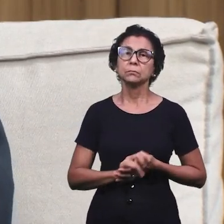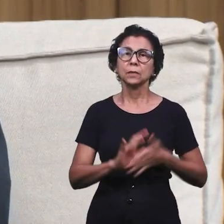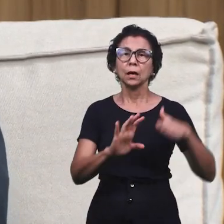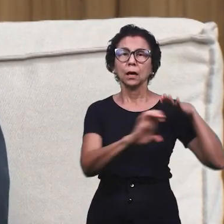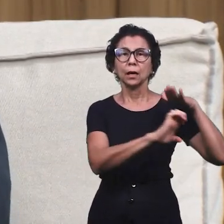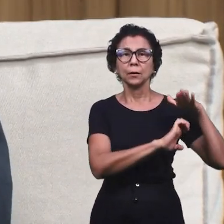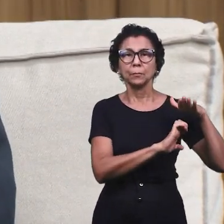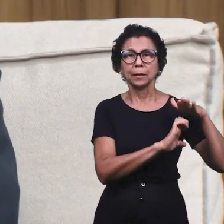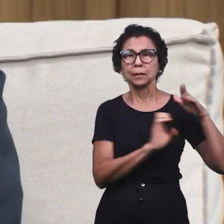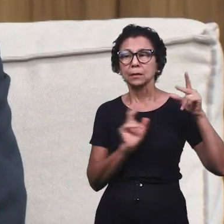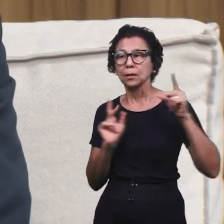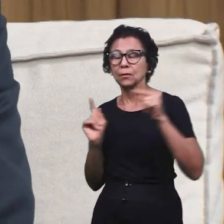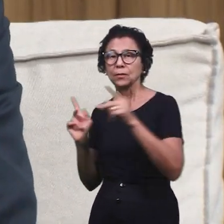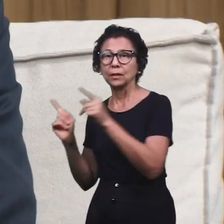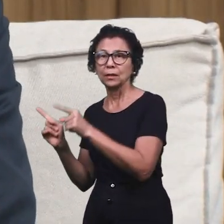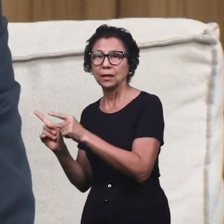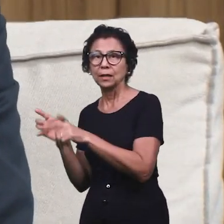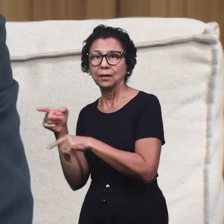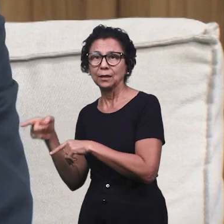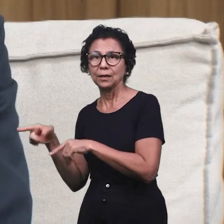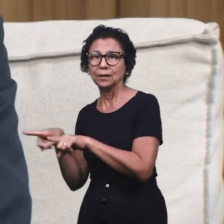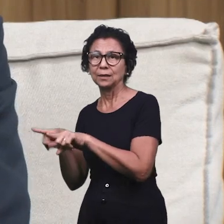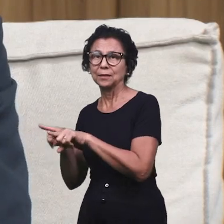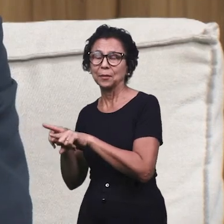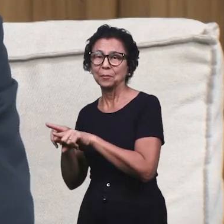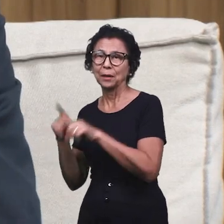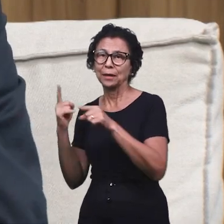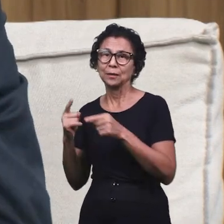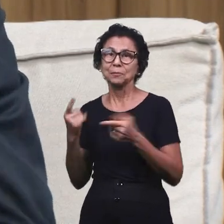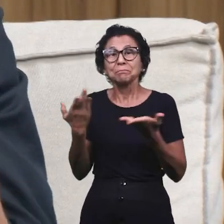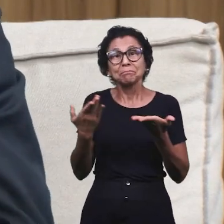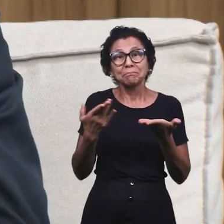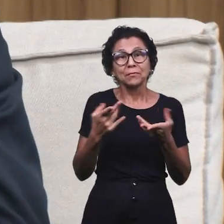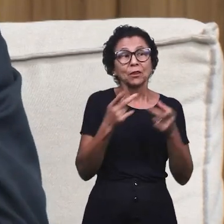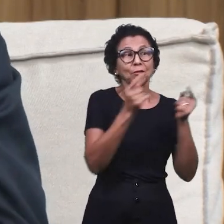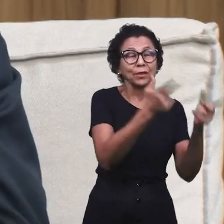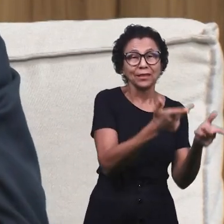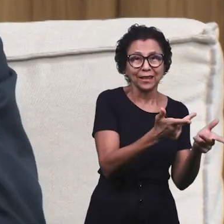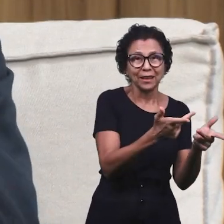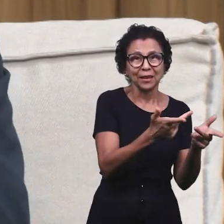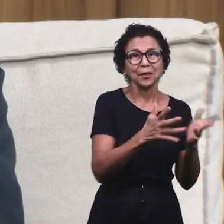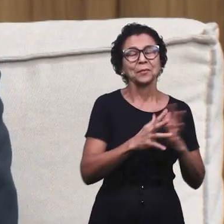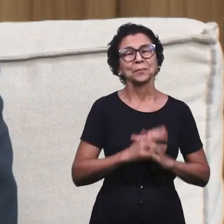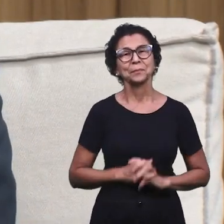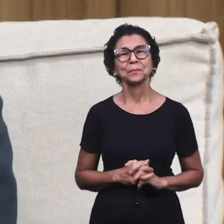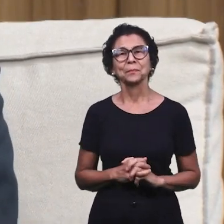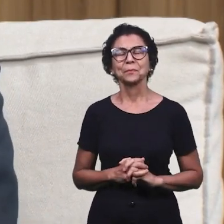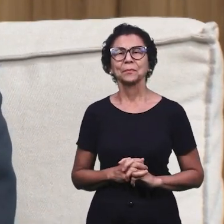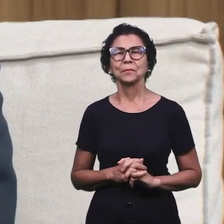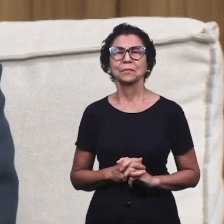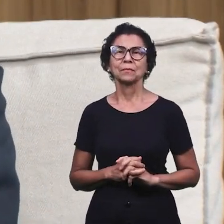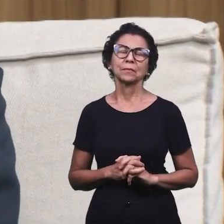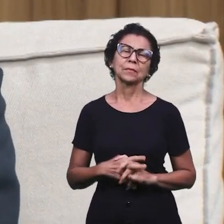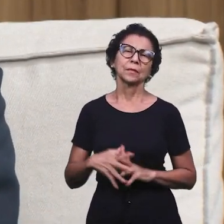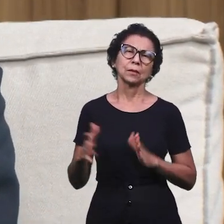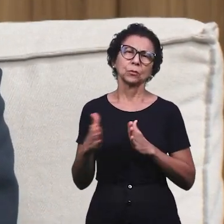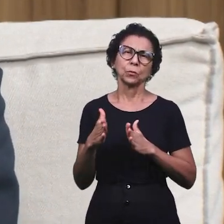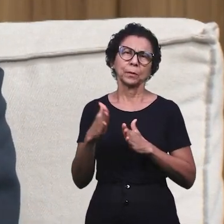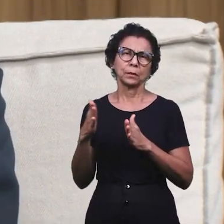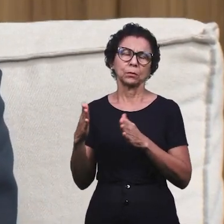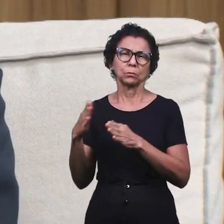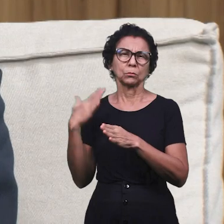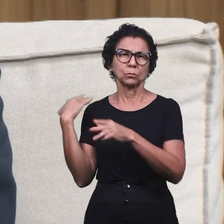seu cliente buscar também o seu fornecedor. Então, está acontecendo nos últimos anos,